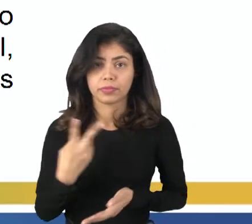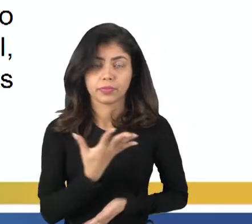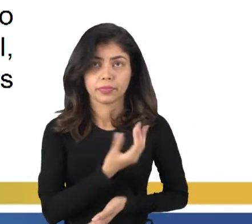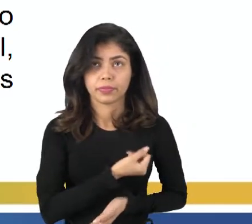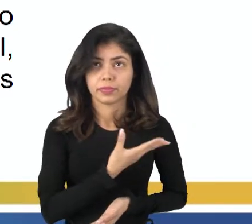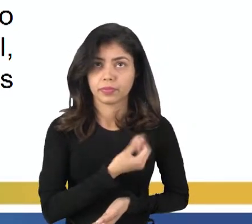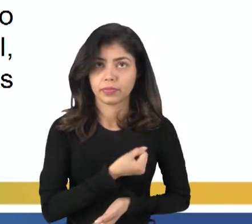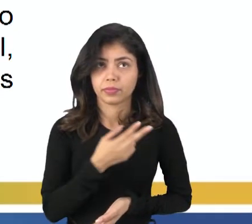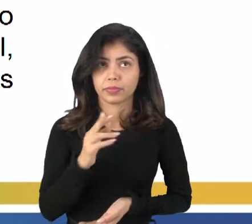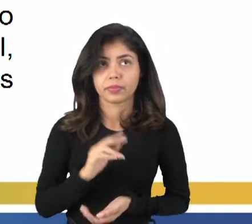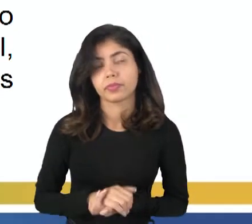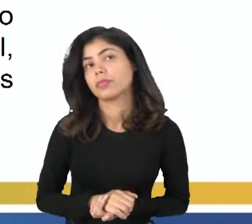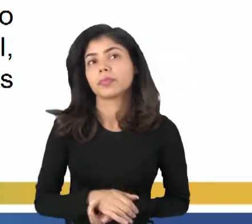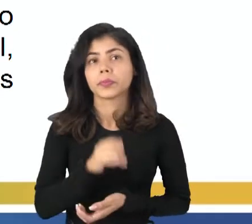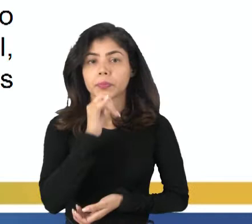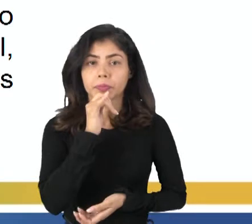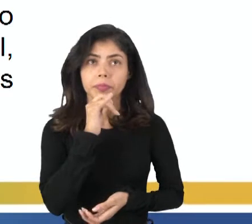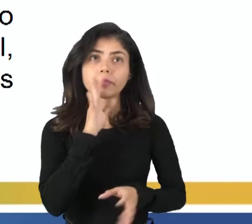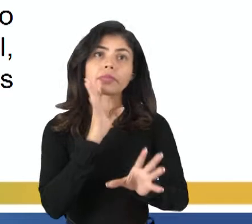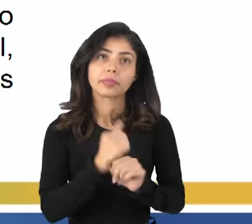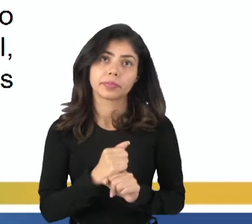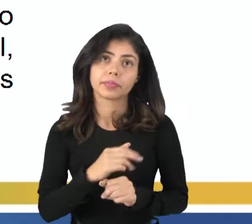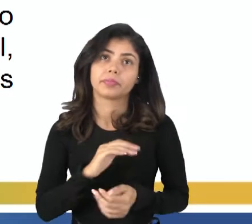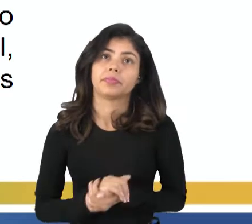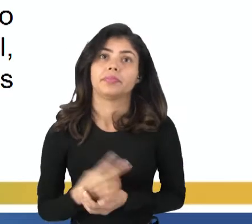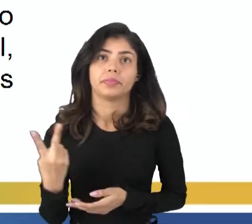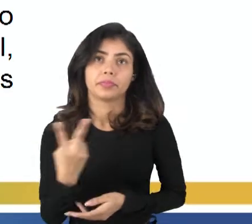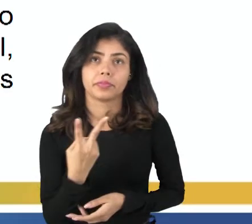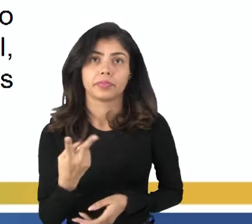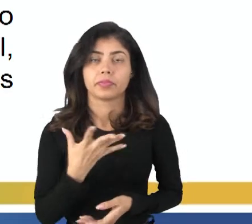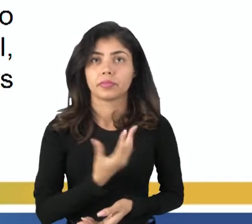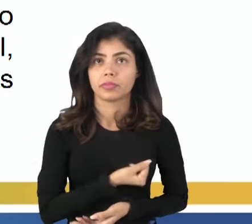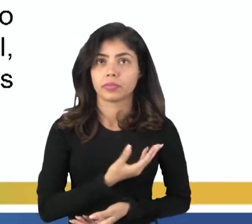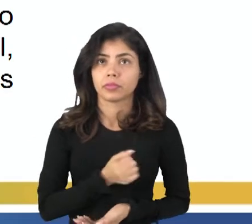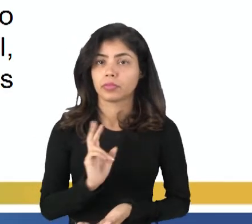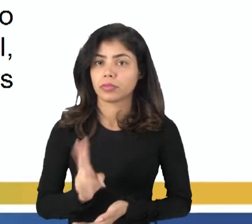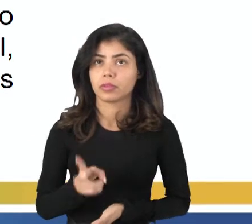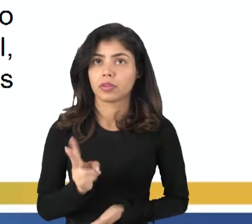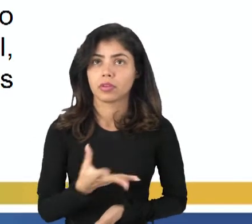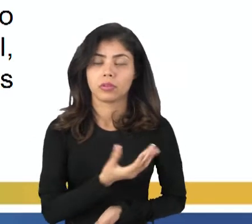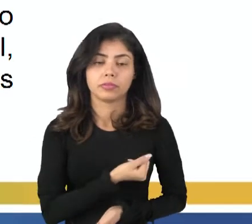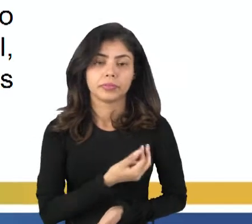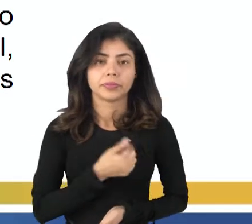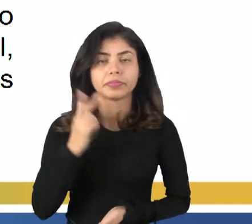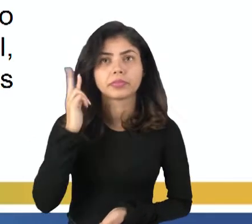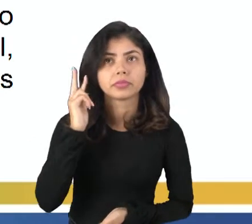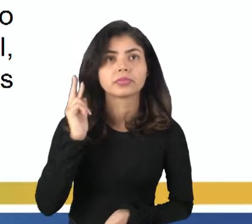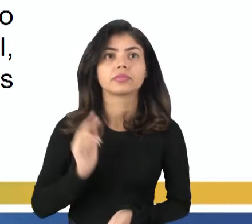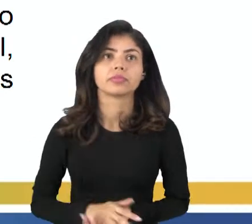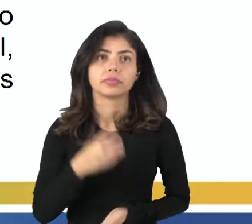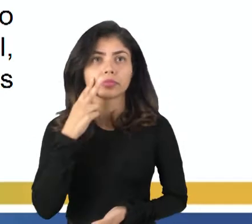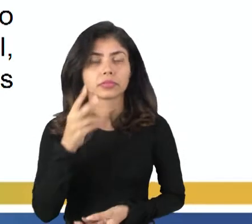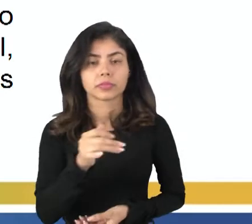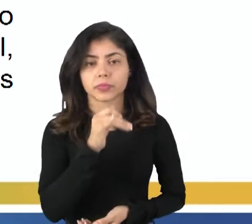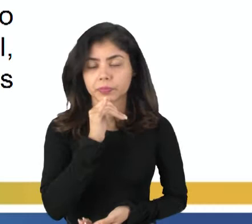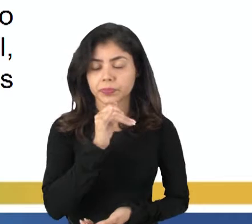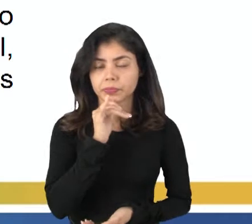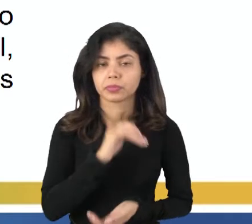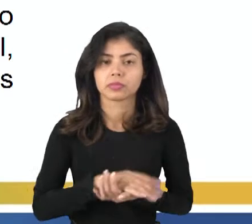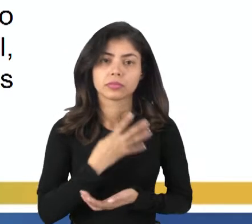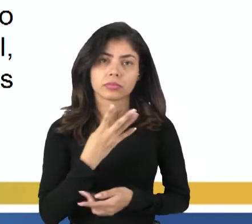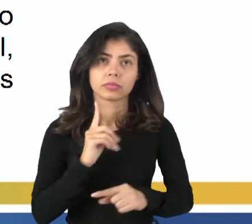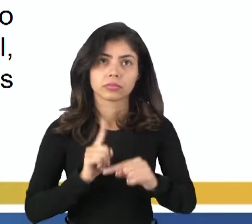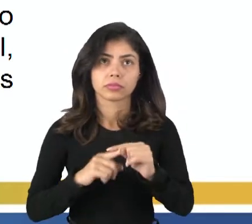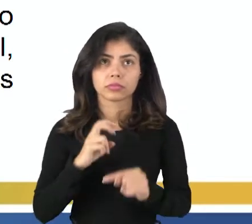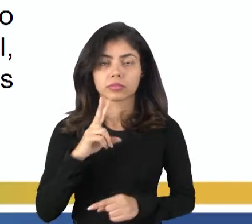Considerando dois números naturais, por exemplo, a adição desses dois números sempre será um número natural. Veja o exemplo, eu